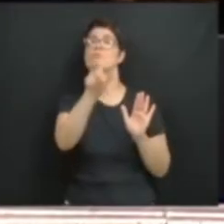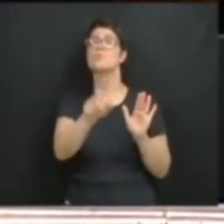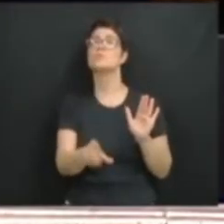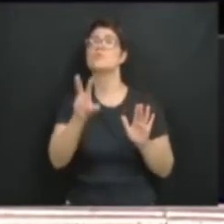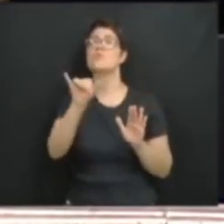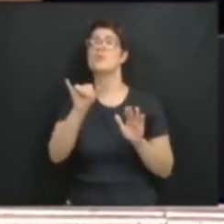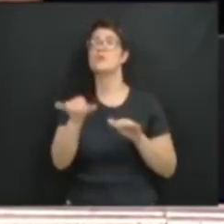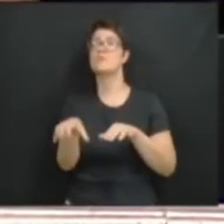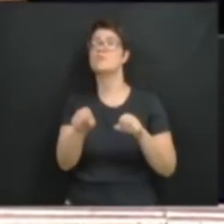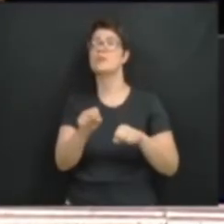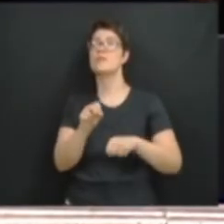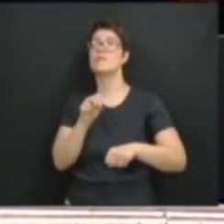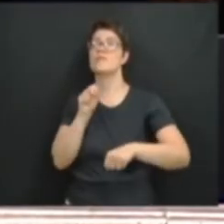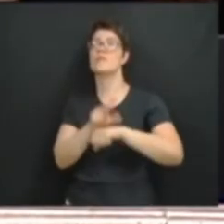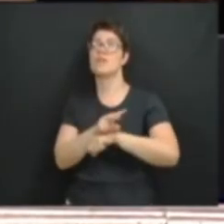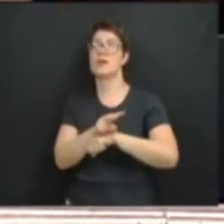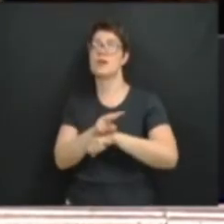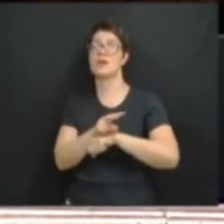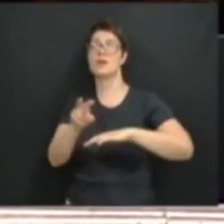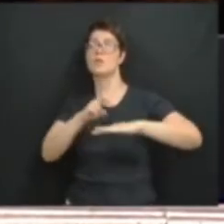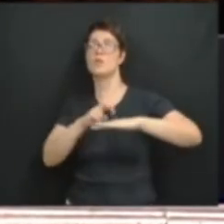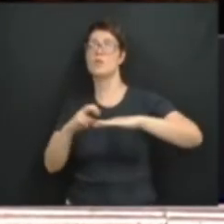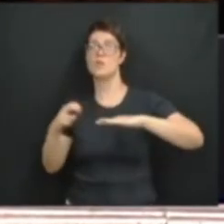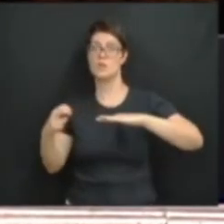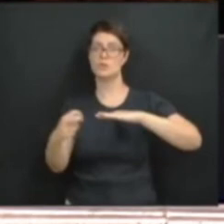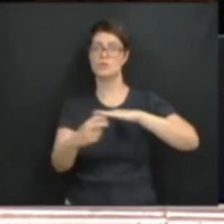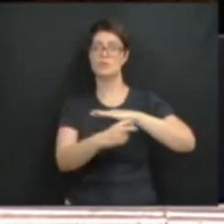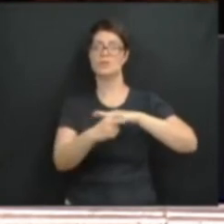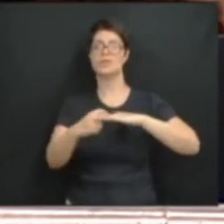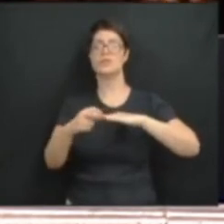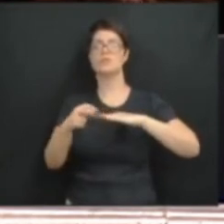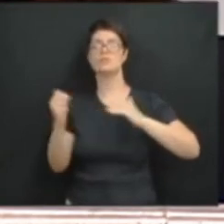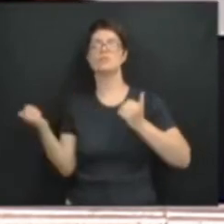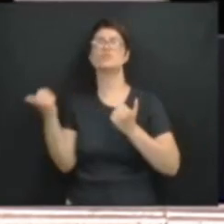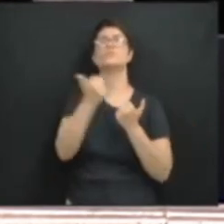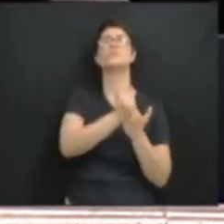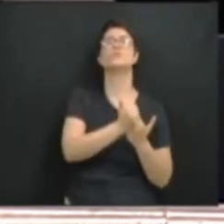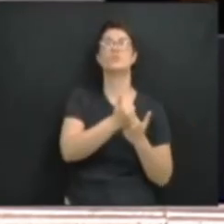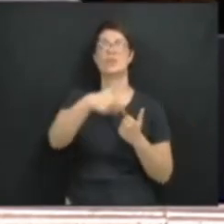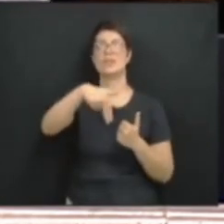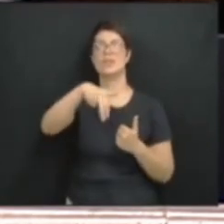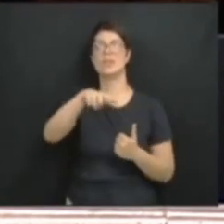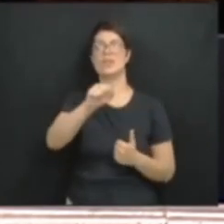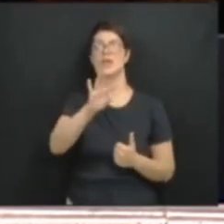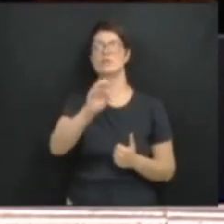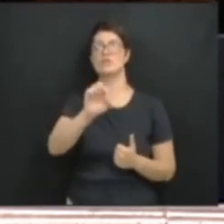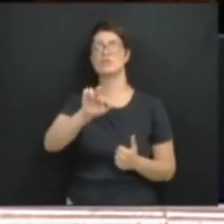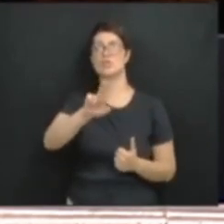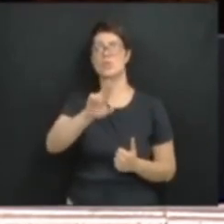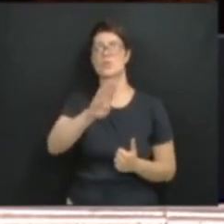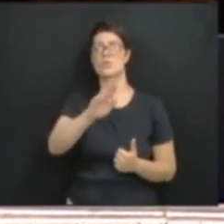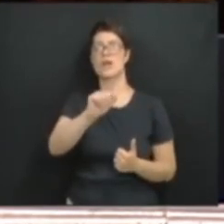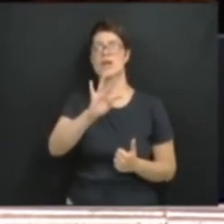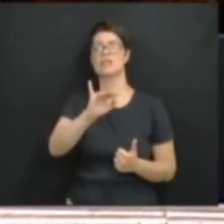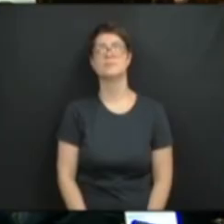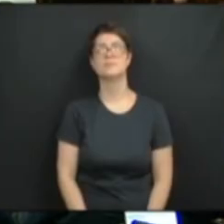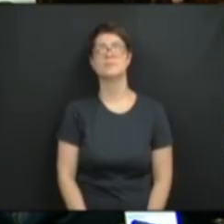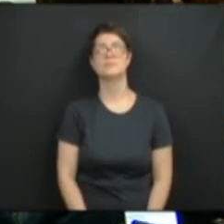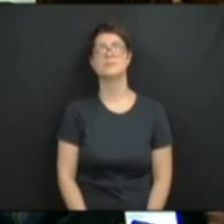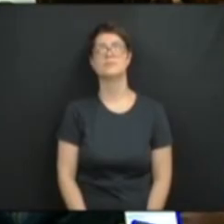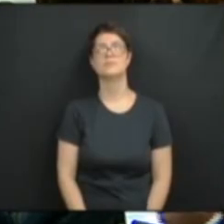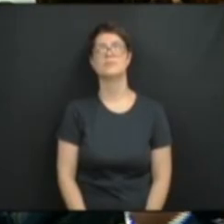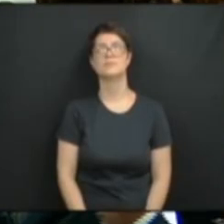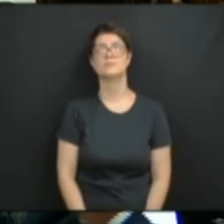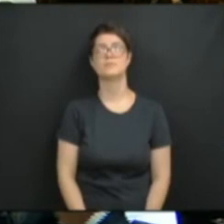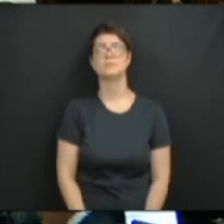logo na sequência o presidente da Assembleia Deputado Ademar traiano do PSD solicitou os líderes partidários